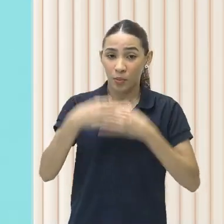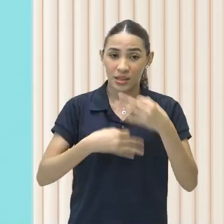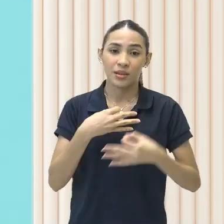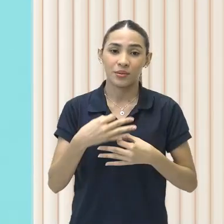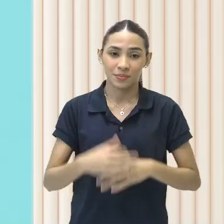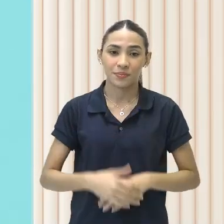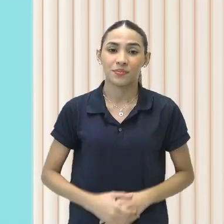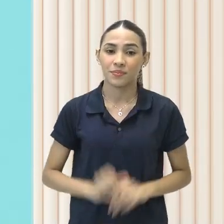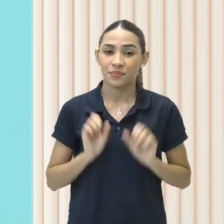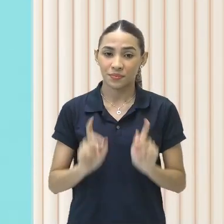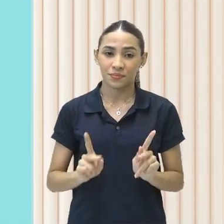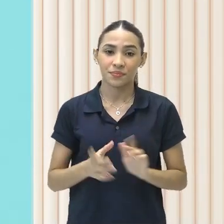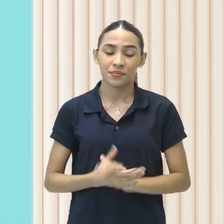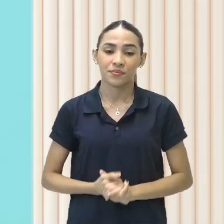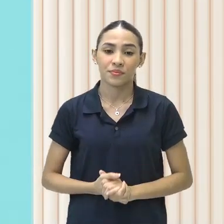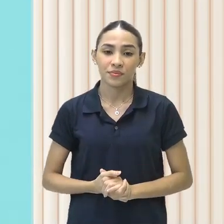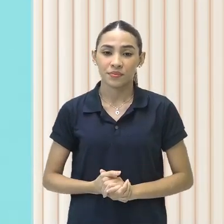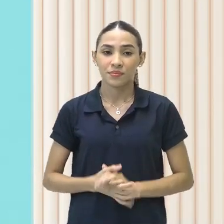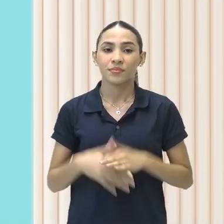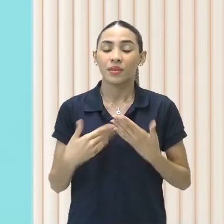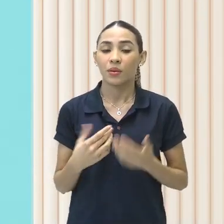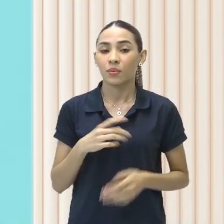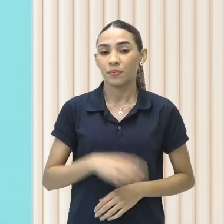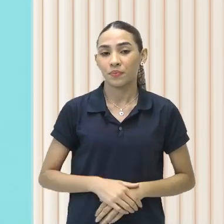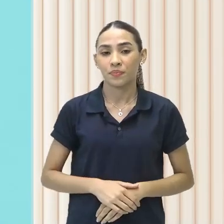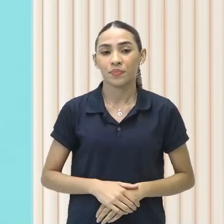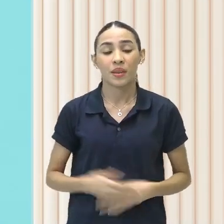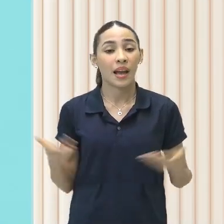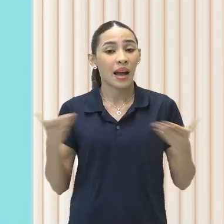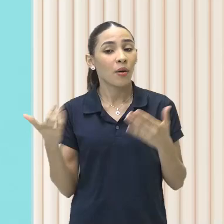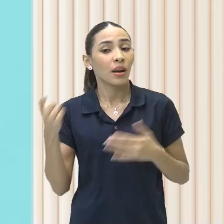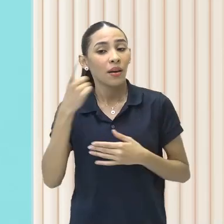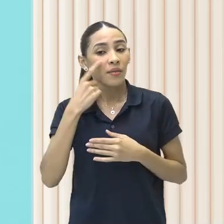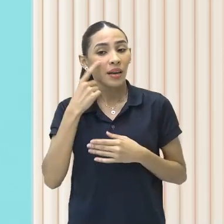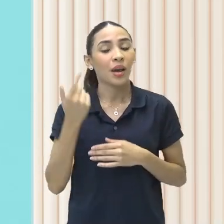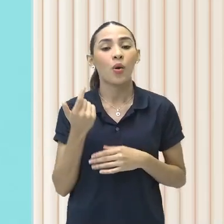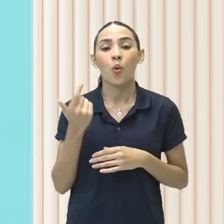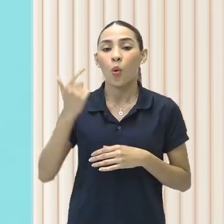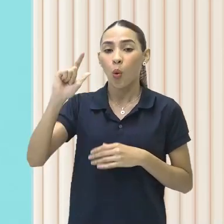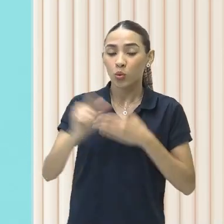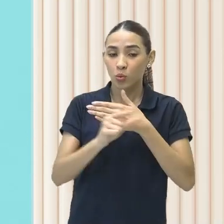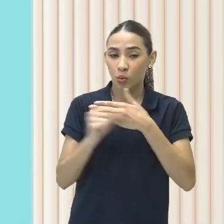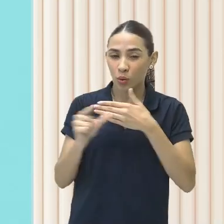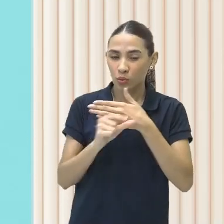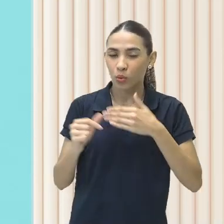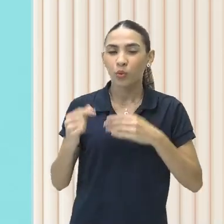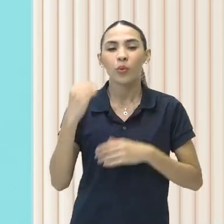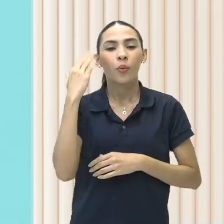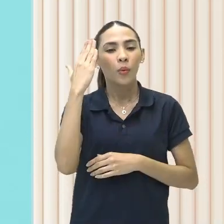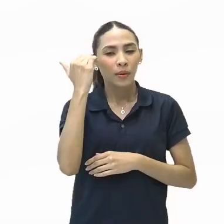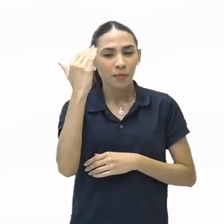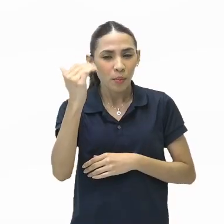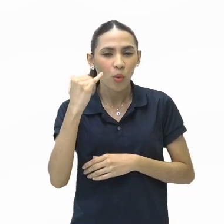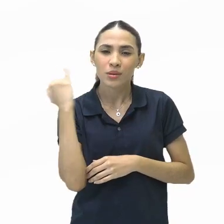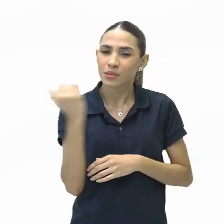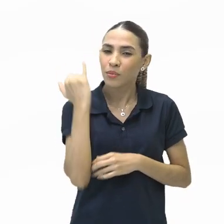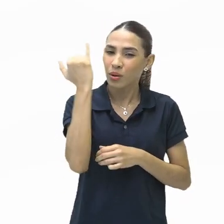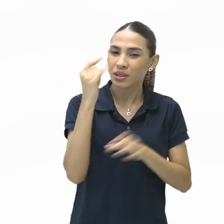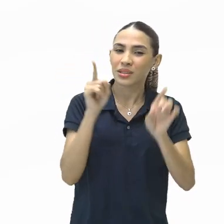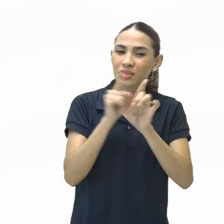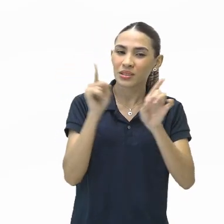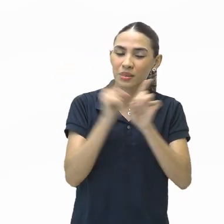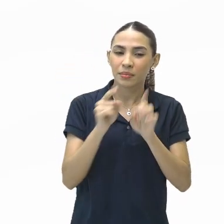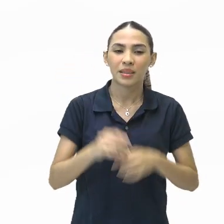questionamento, tá bom? Então, esse foi Drummond. Então, agora vamos verificar mais um autor que movimentou com